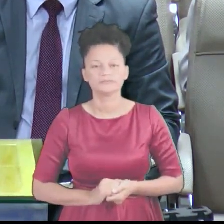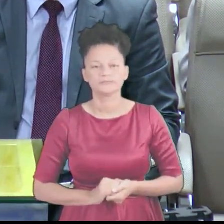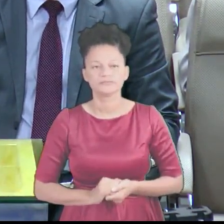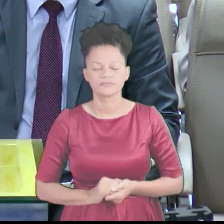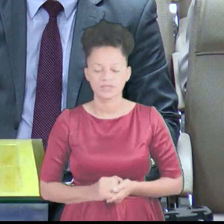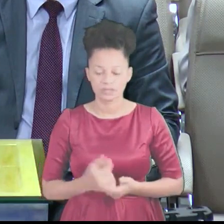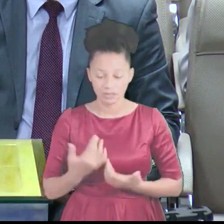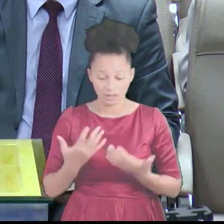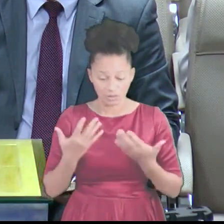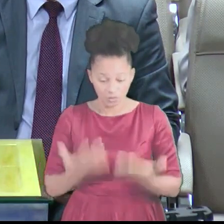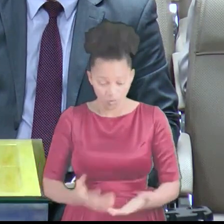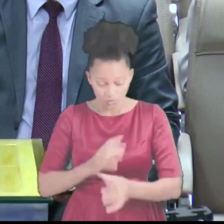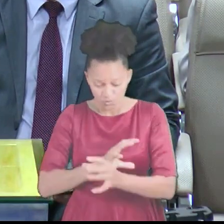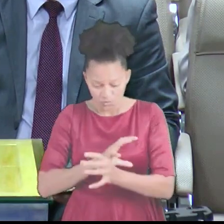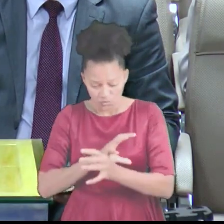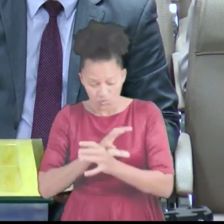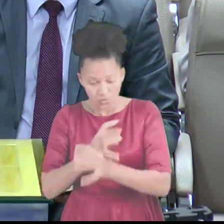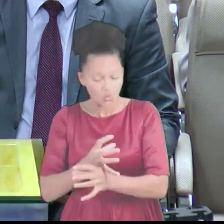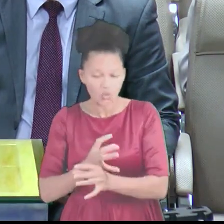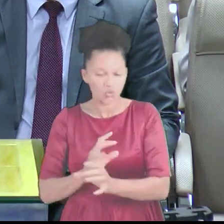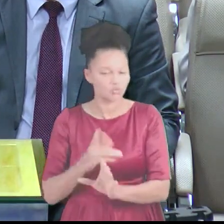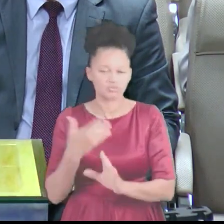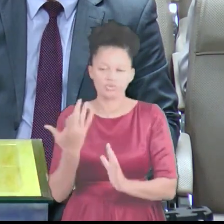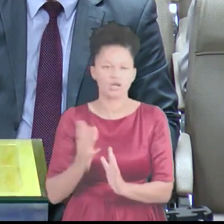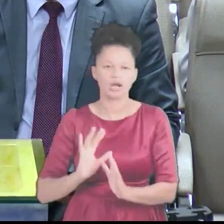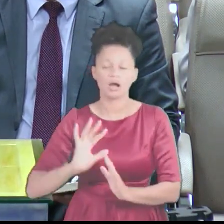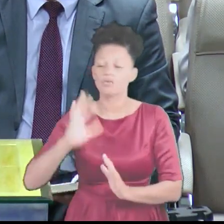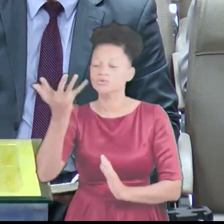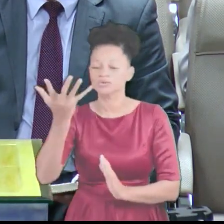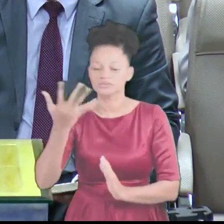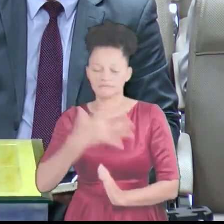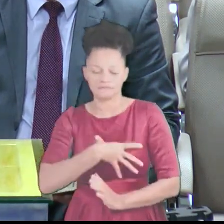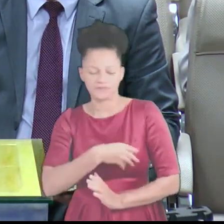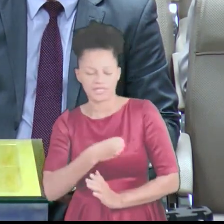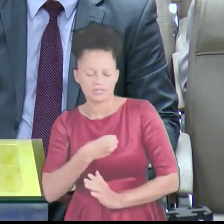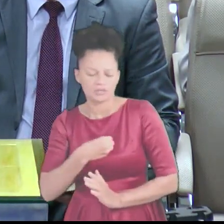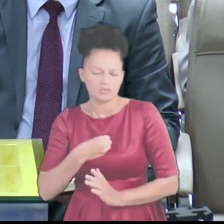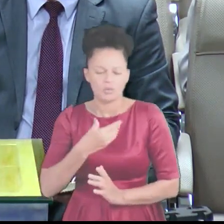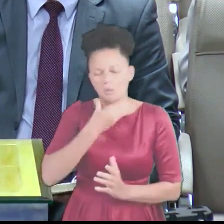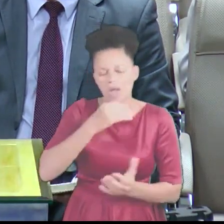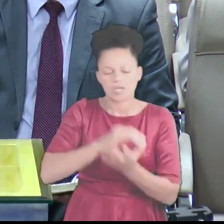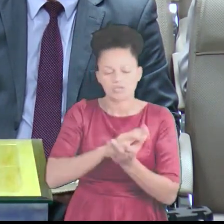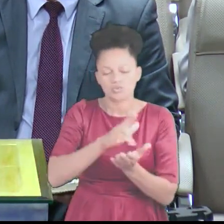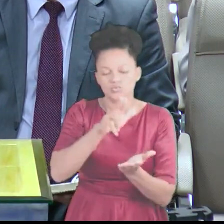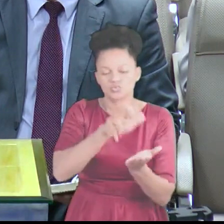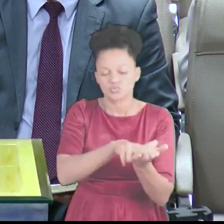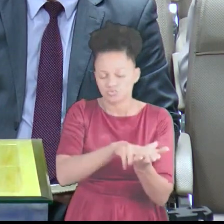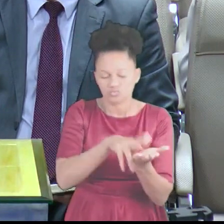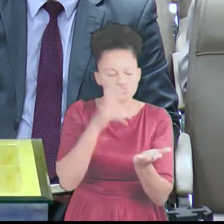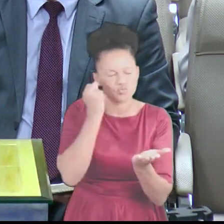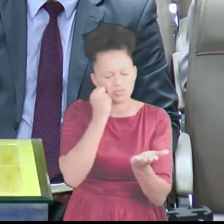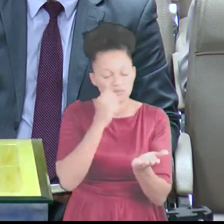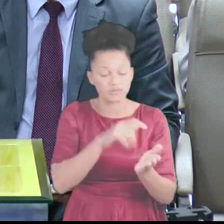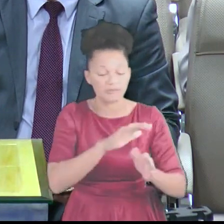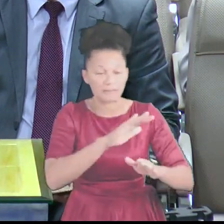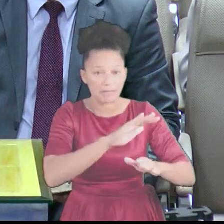Quando o osso seco estiver dormindo, você vai botar a mão sobre ele. Jesus, eu